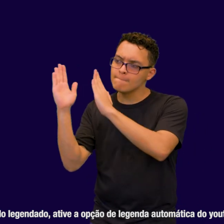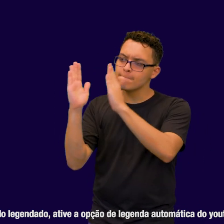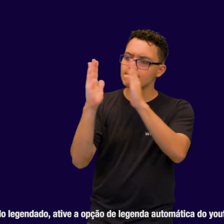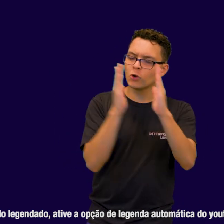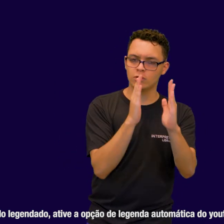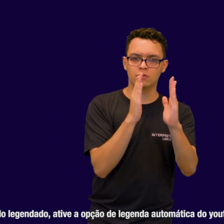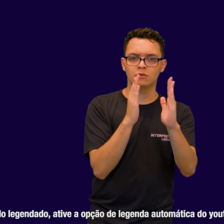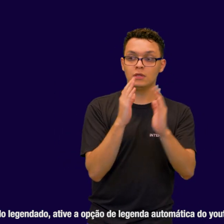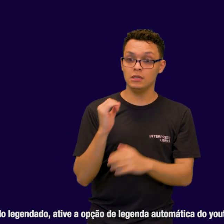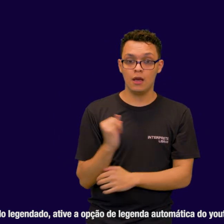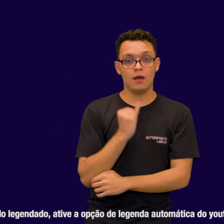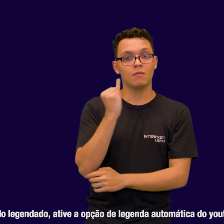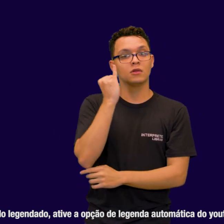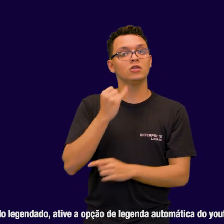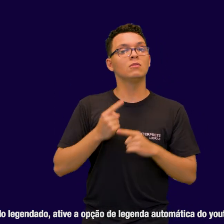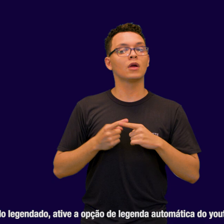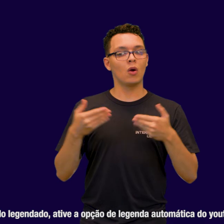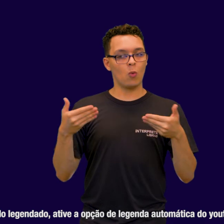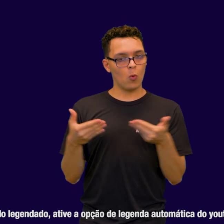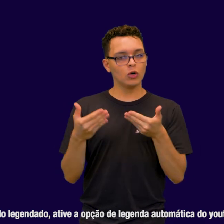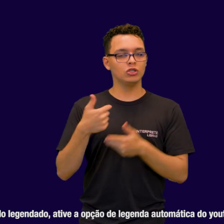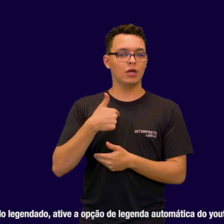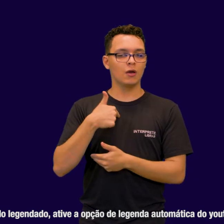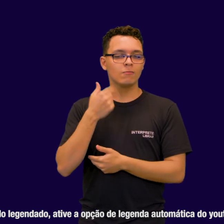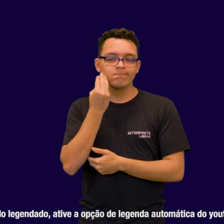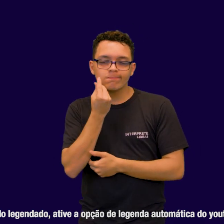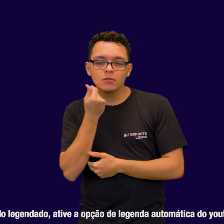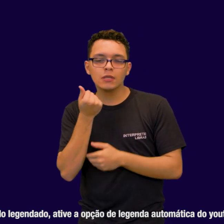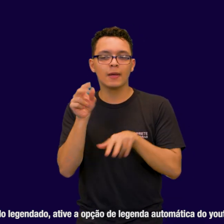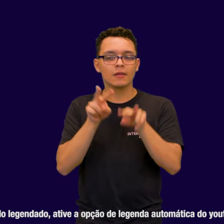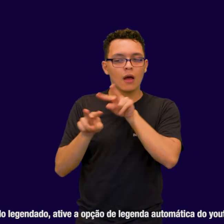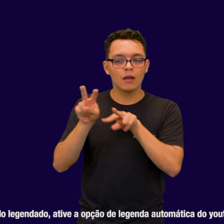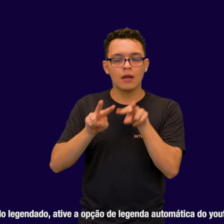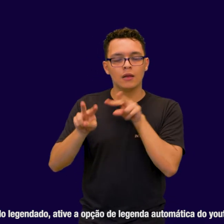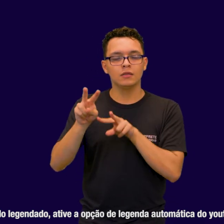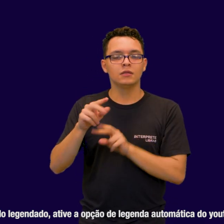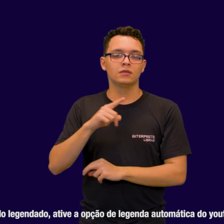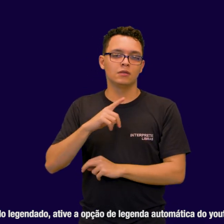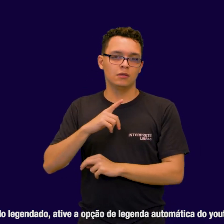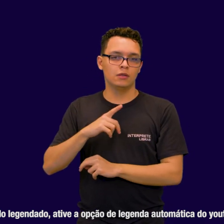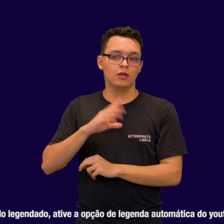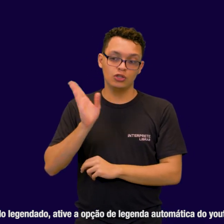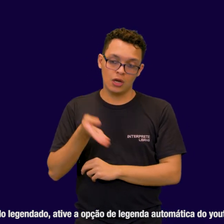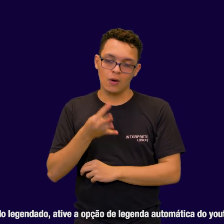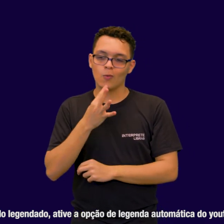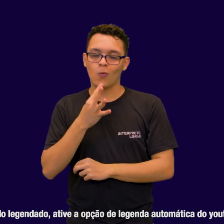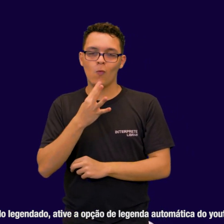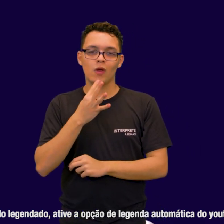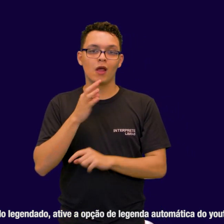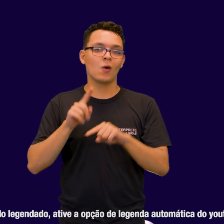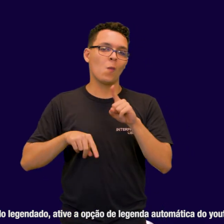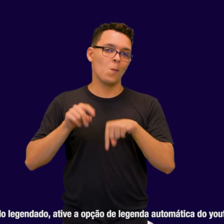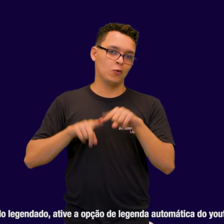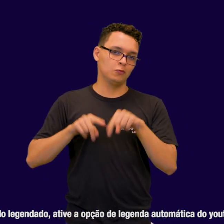muito importante para o meu trabalho de análise sensorial, que é o que eu mais faço hoje como sommelier de cerveja. Então, eu Bacana.